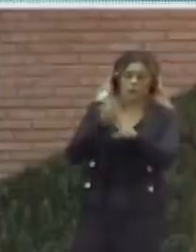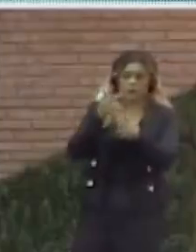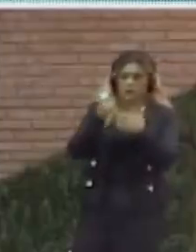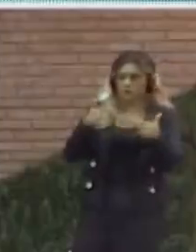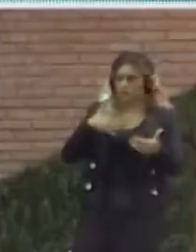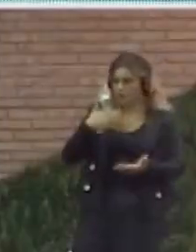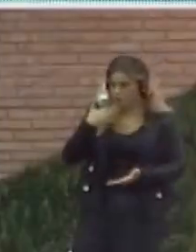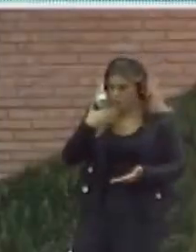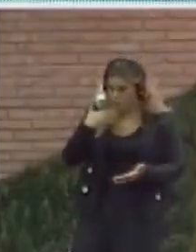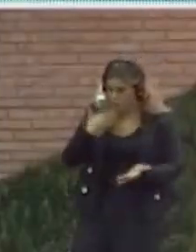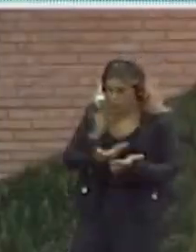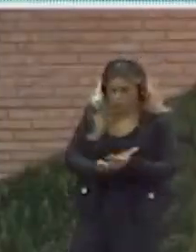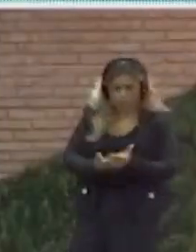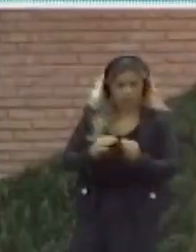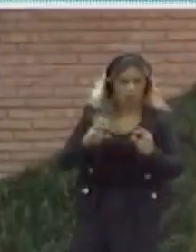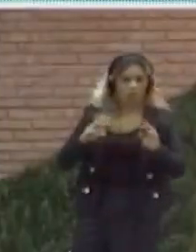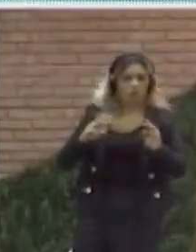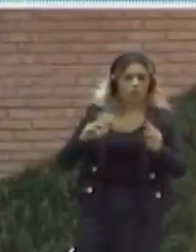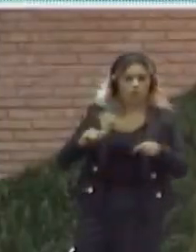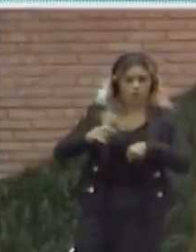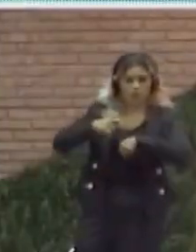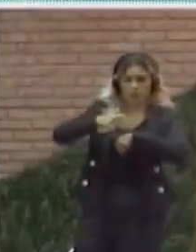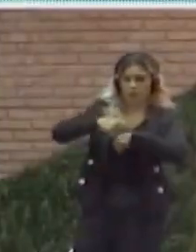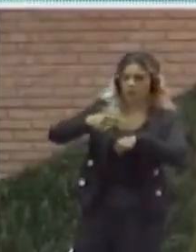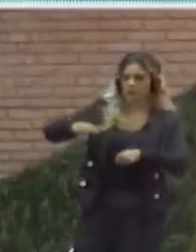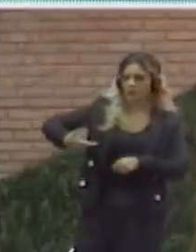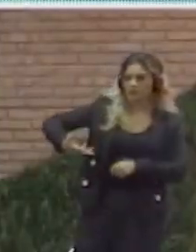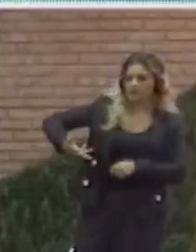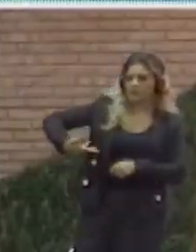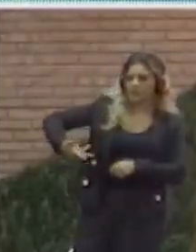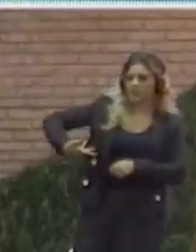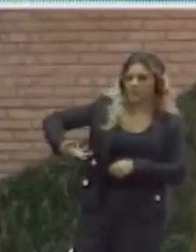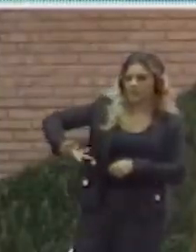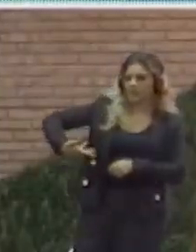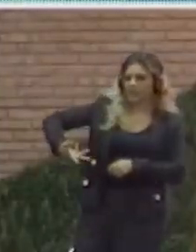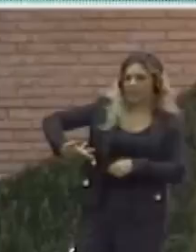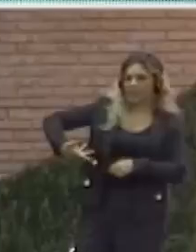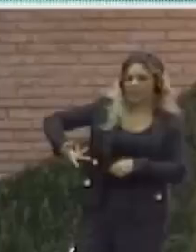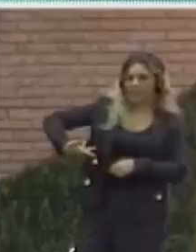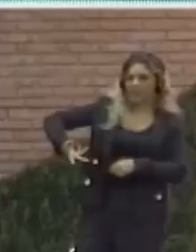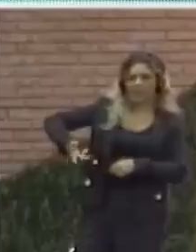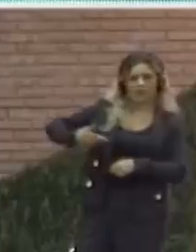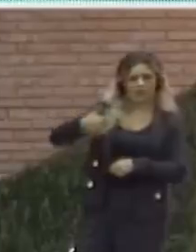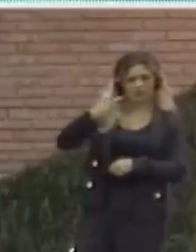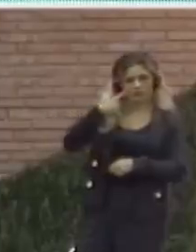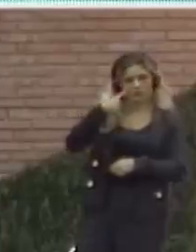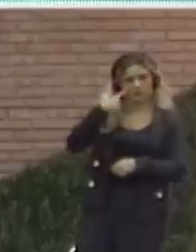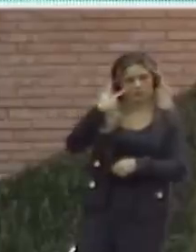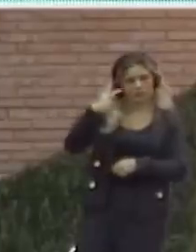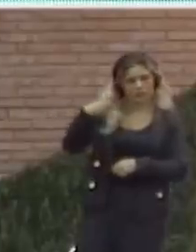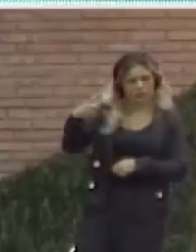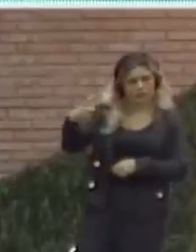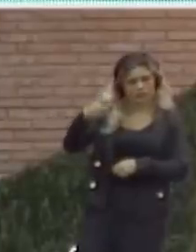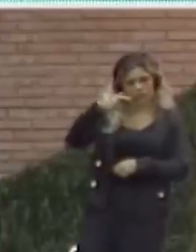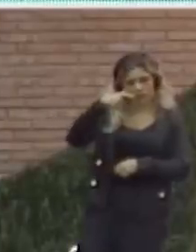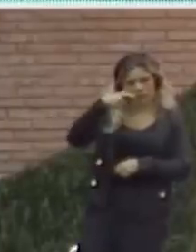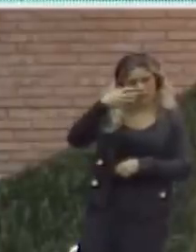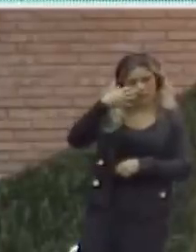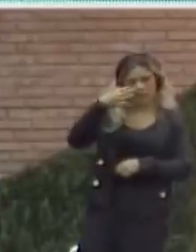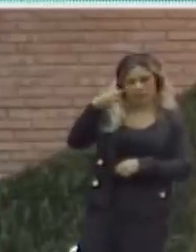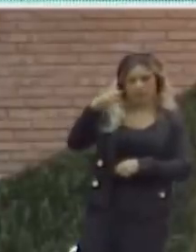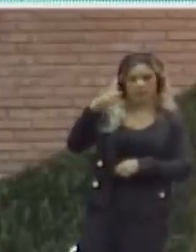assim, tudo que se faz tem que ser rápido. Isso me chamou muita atenção na